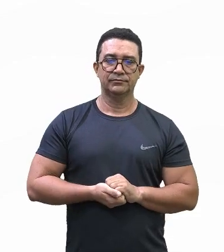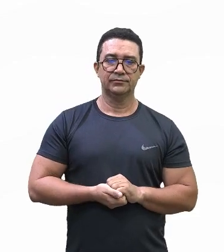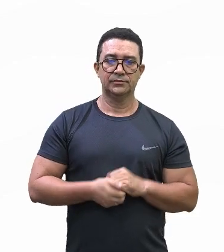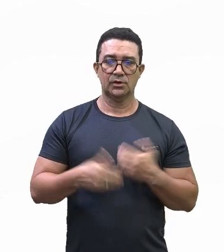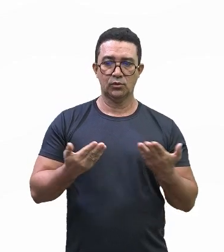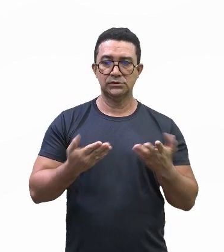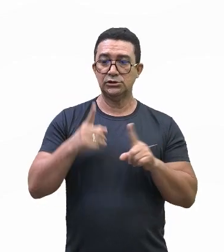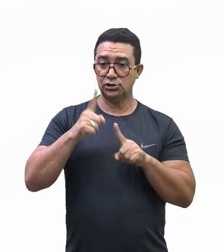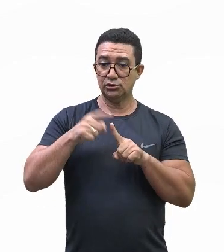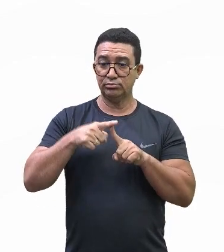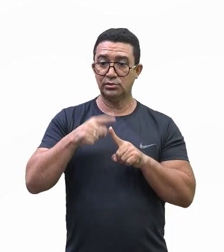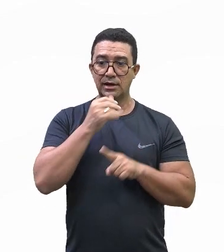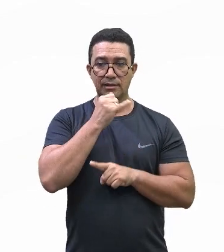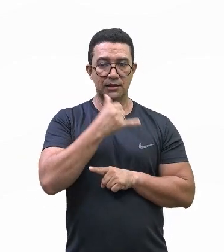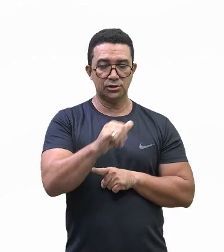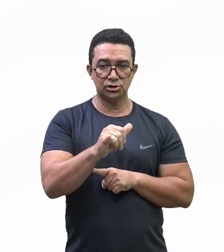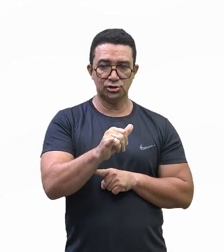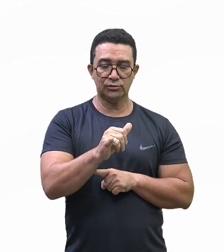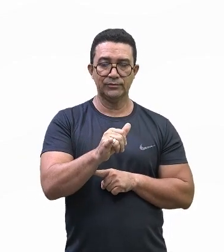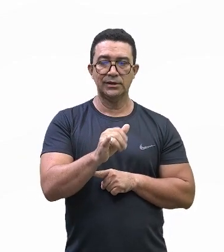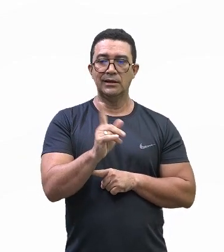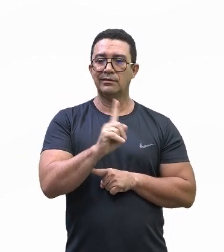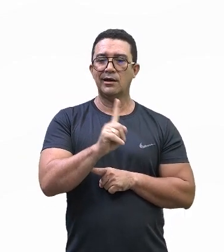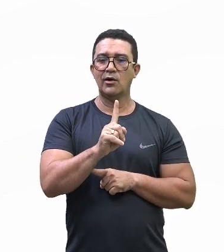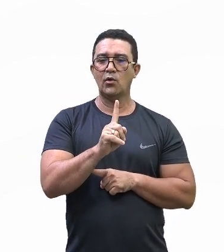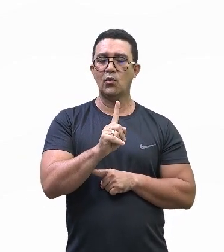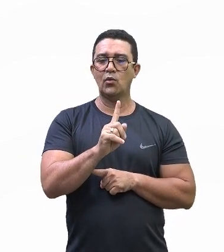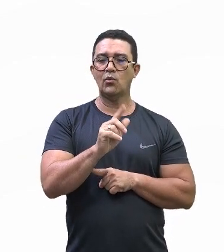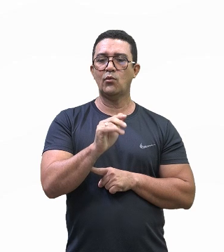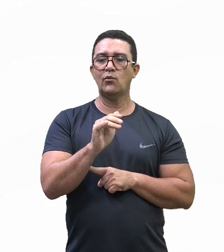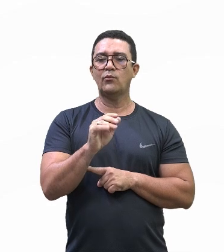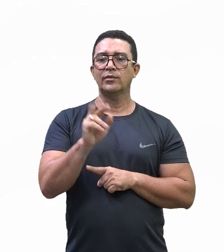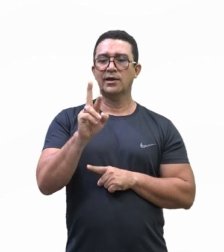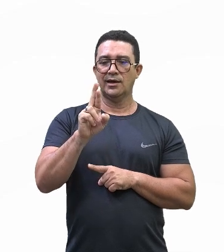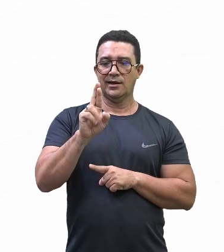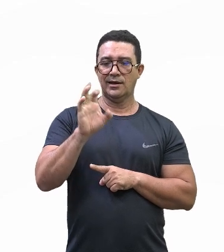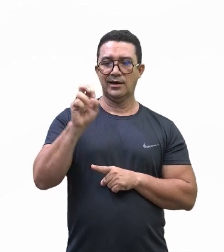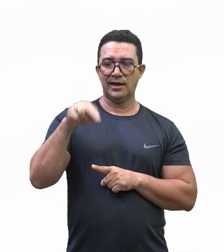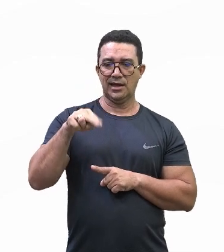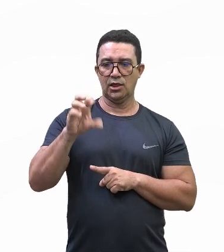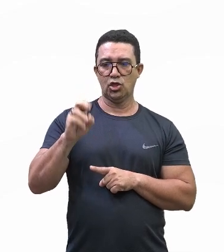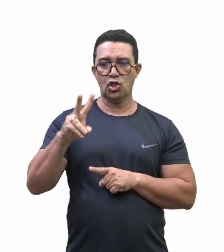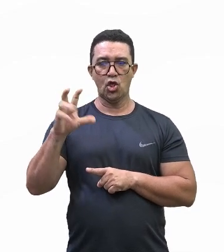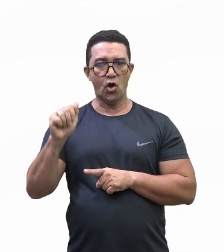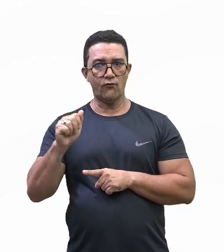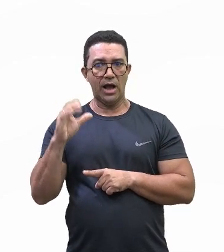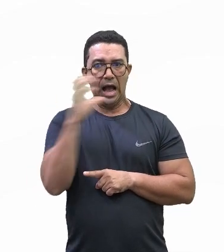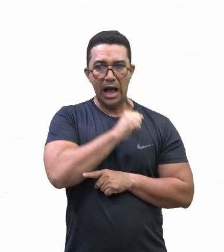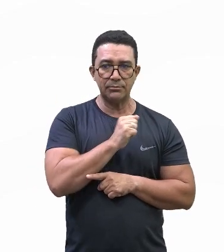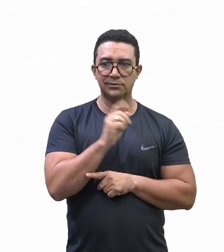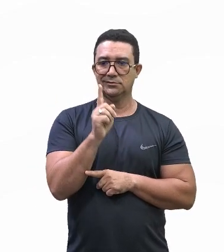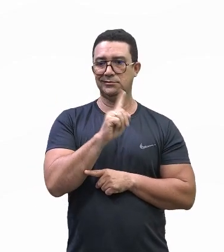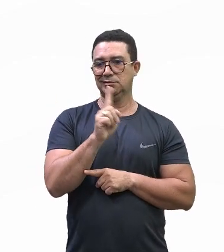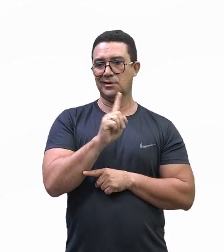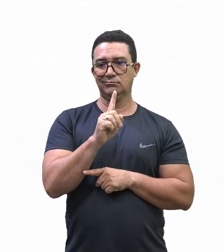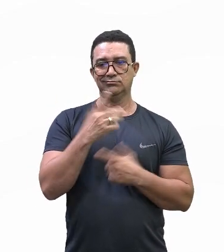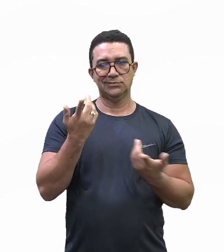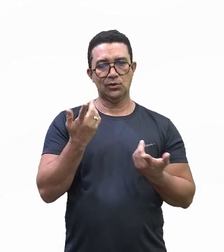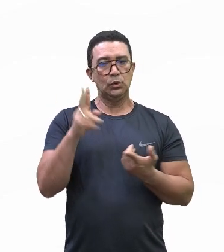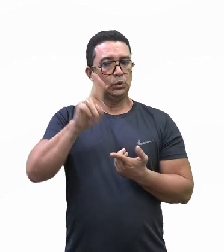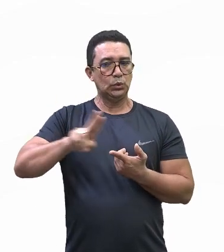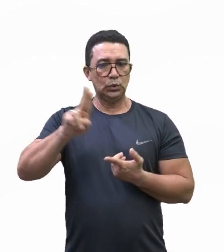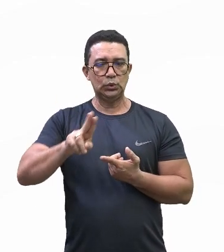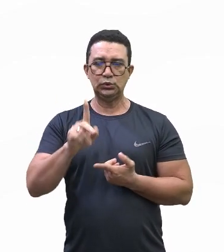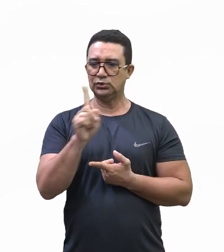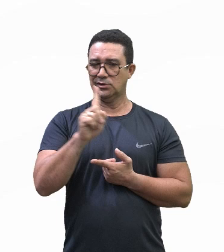energéticas, elas não se renovam rapidamente, o seu uso não se torna sustentável. Então, quando a gente fala, por exemplo,